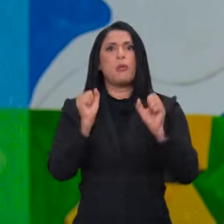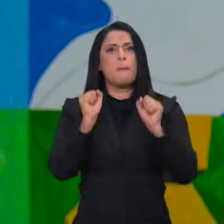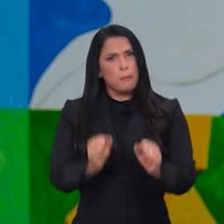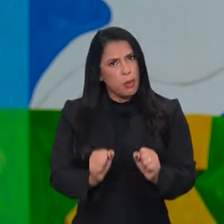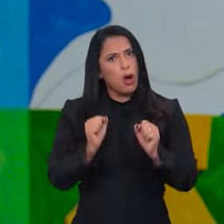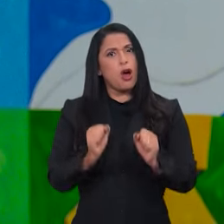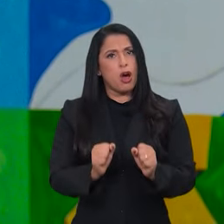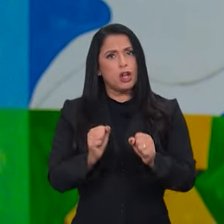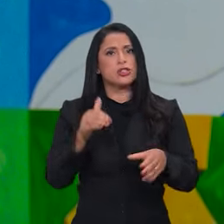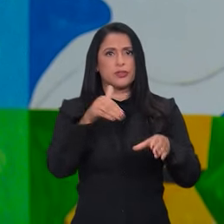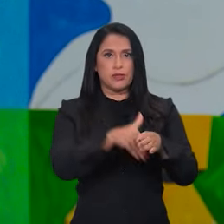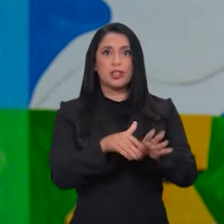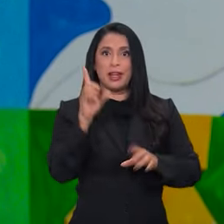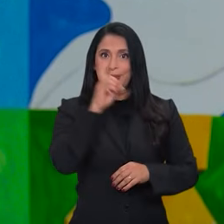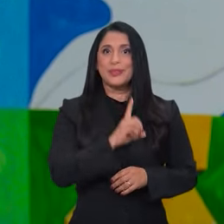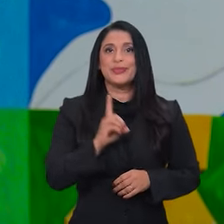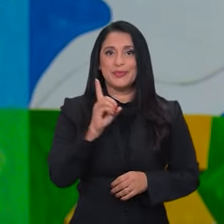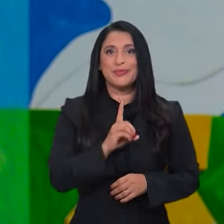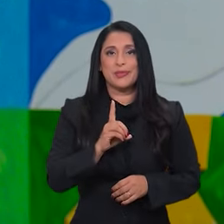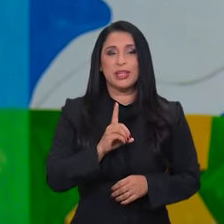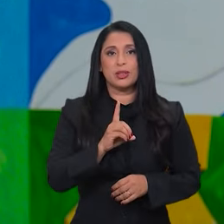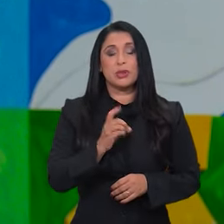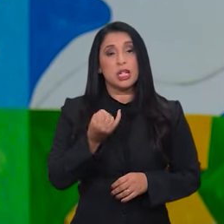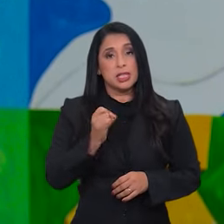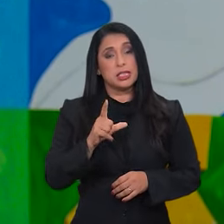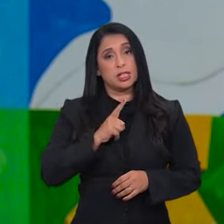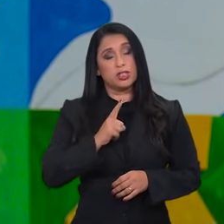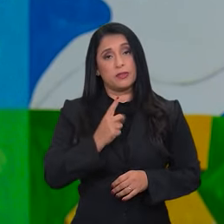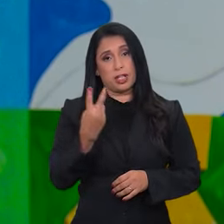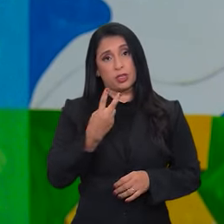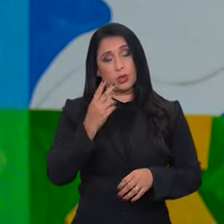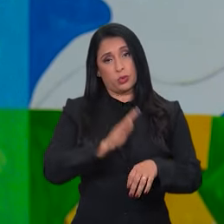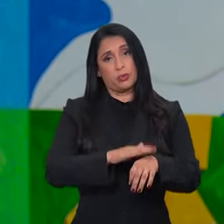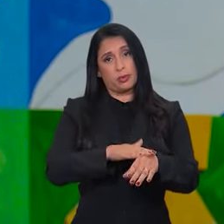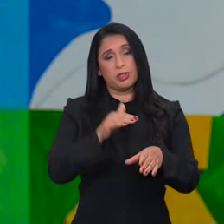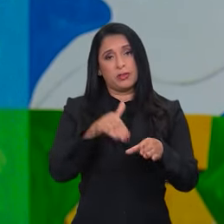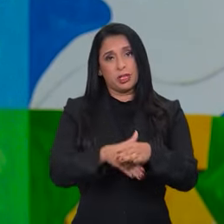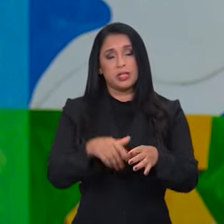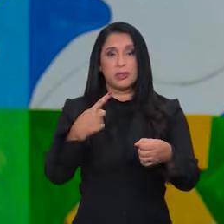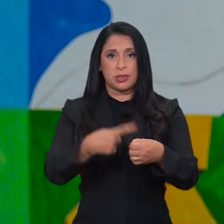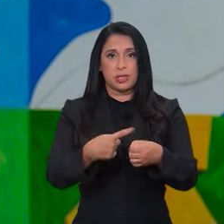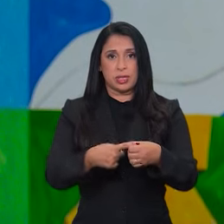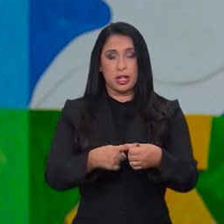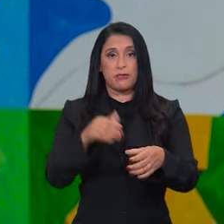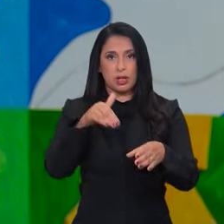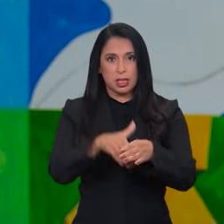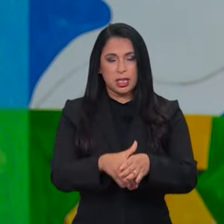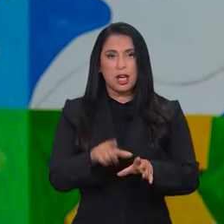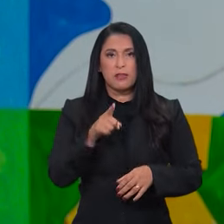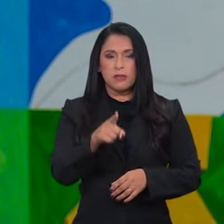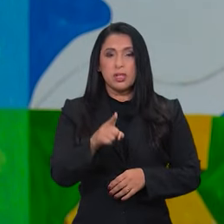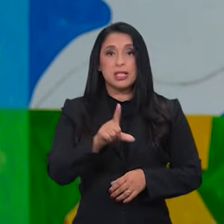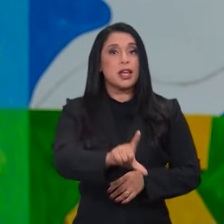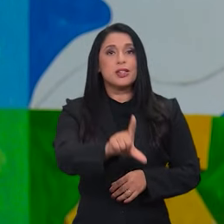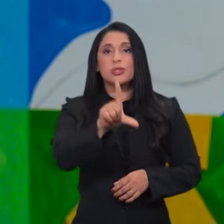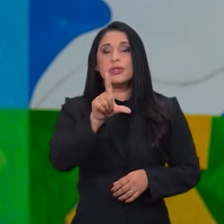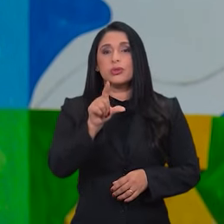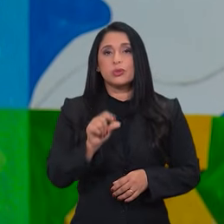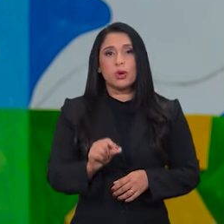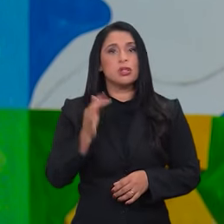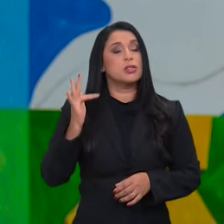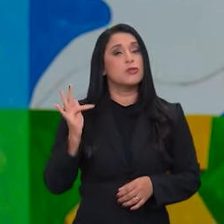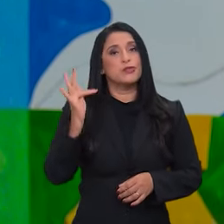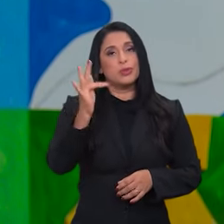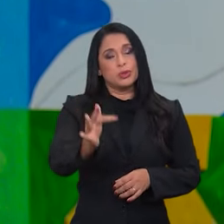pode como deve as urnas neste domingo se houver segundo turno em sua cidade ao votar você faz uma